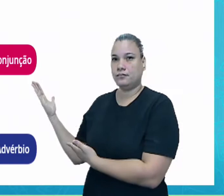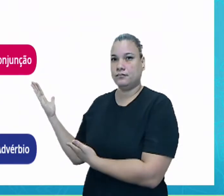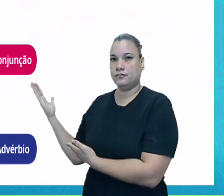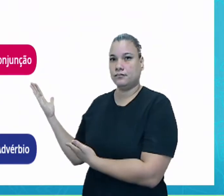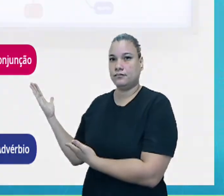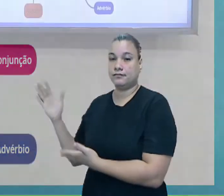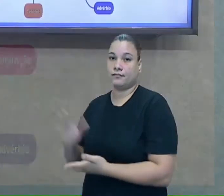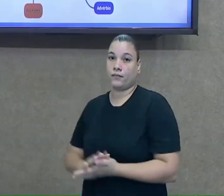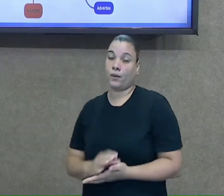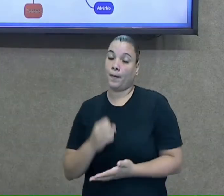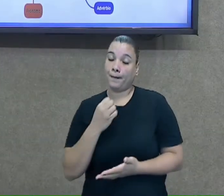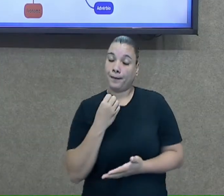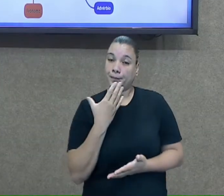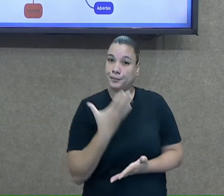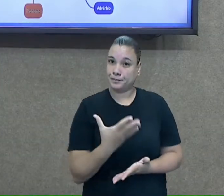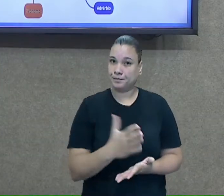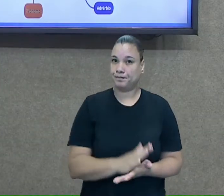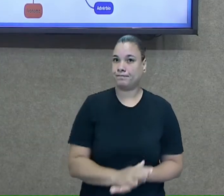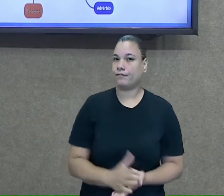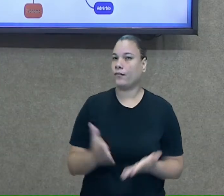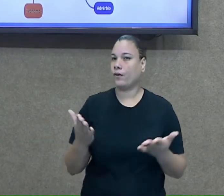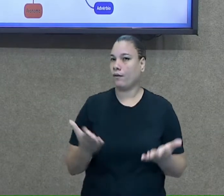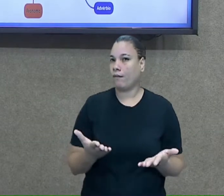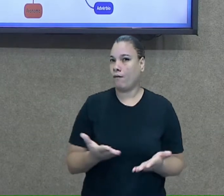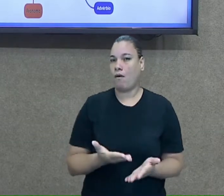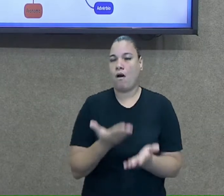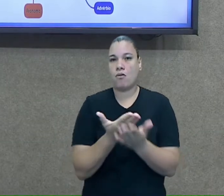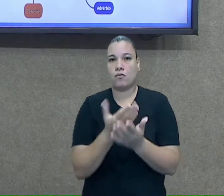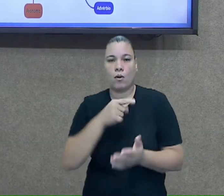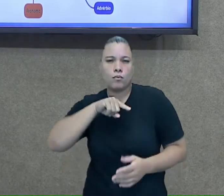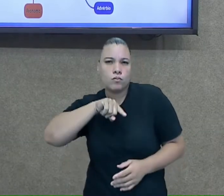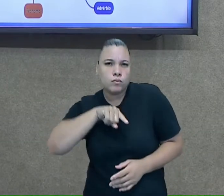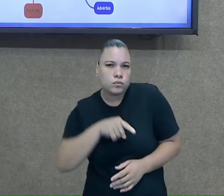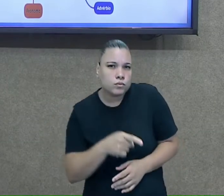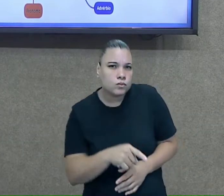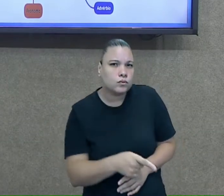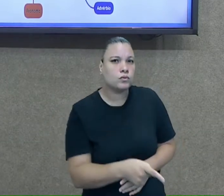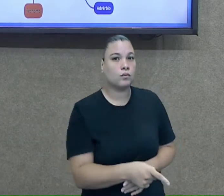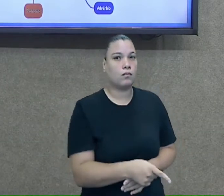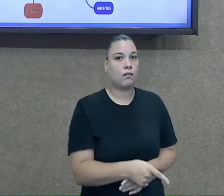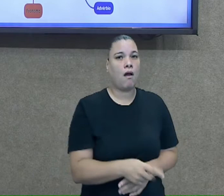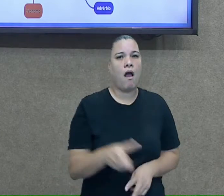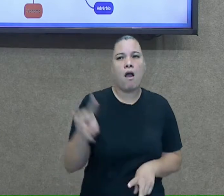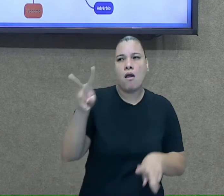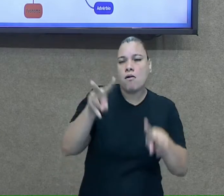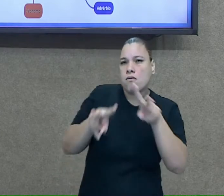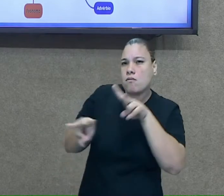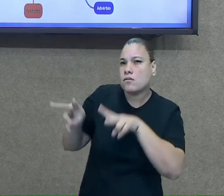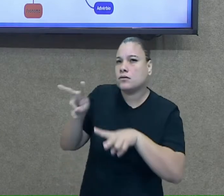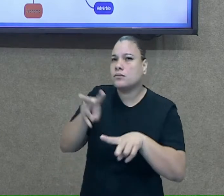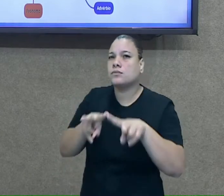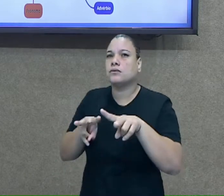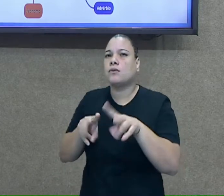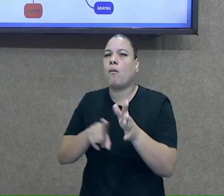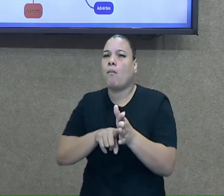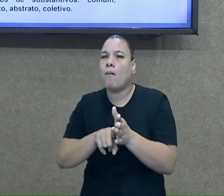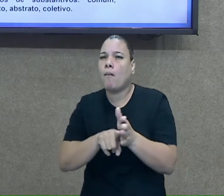nós faremos um estudo aqui bem minucioso. Faremos uma análise de cada uma dessa classe